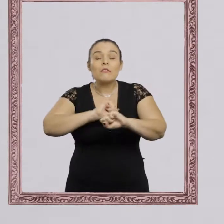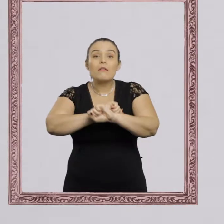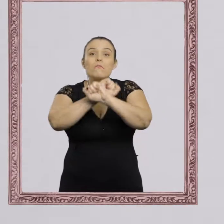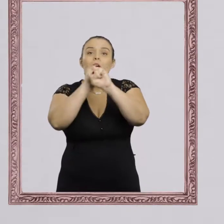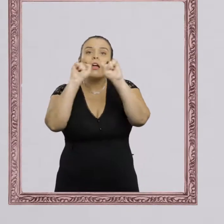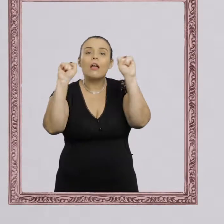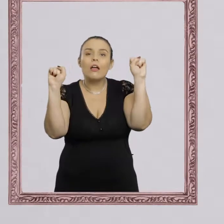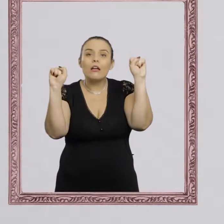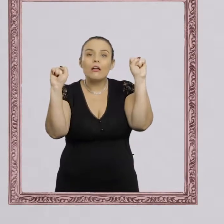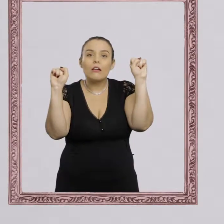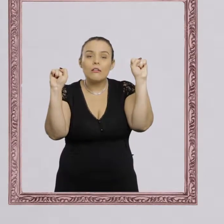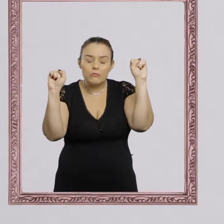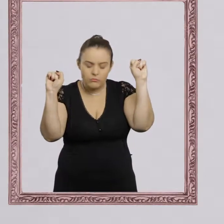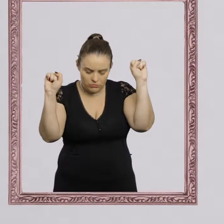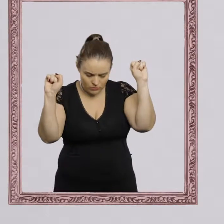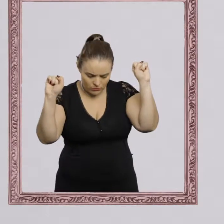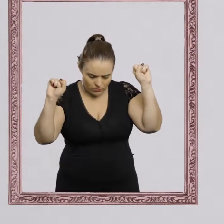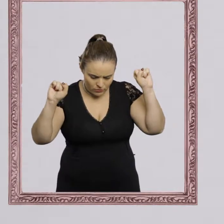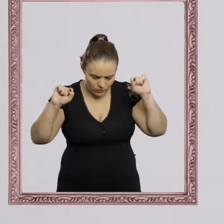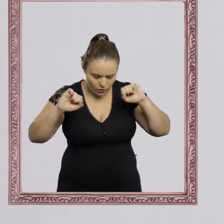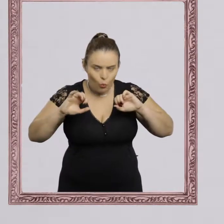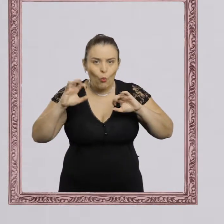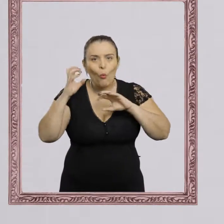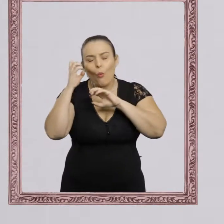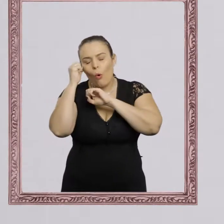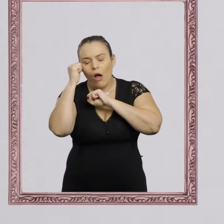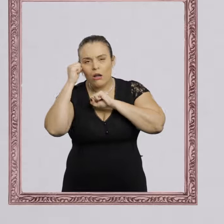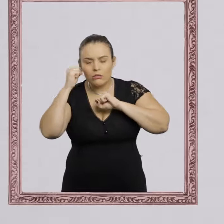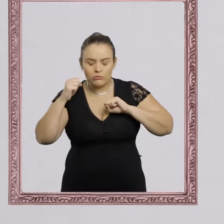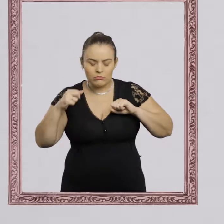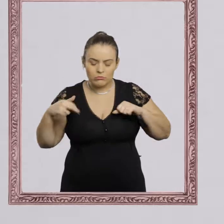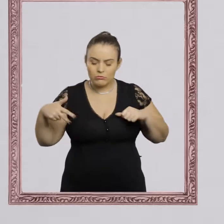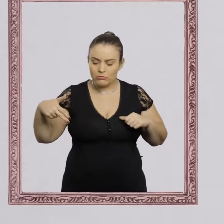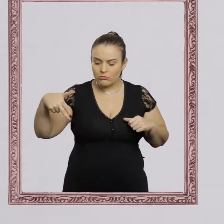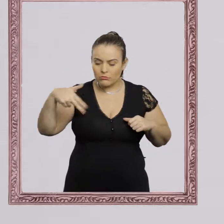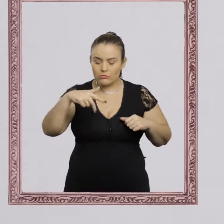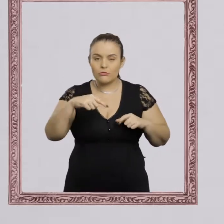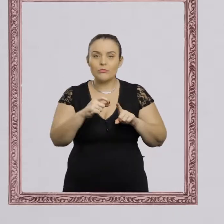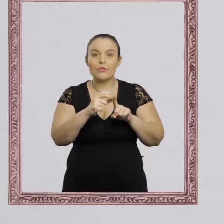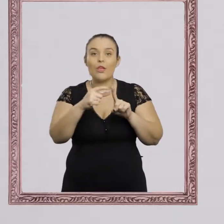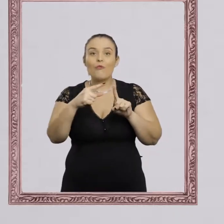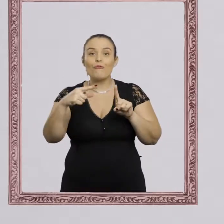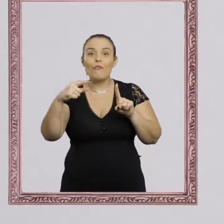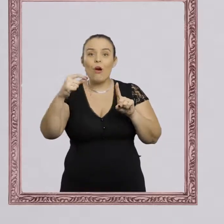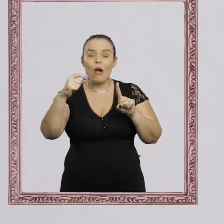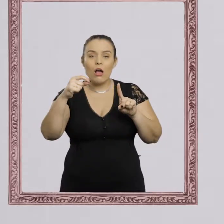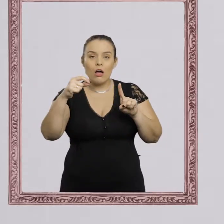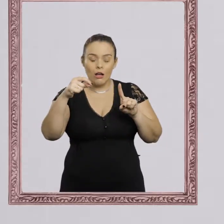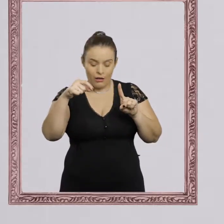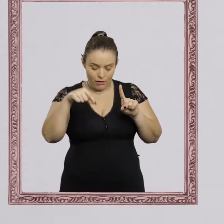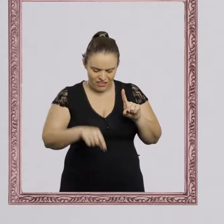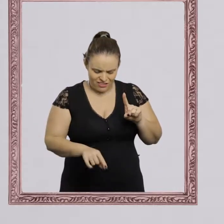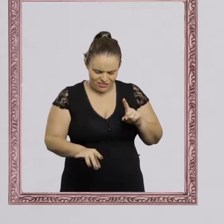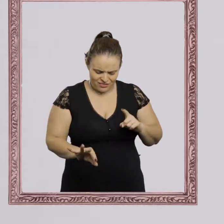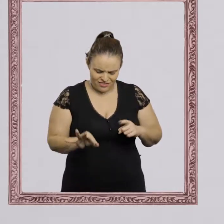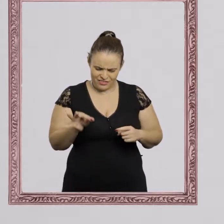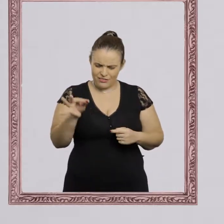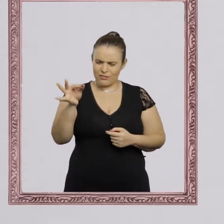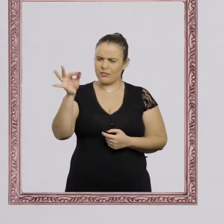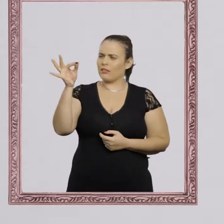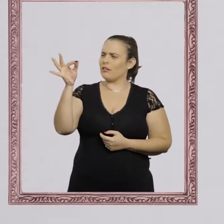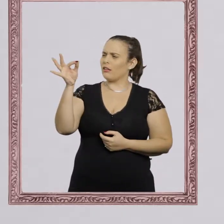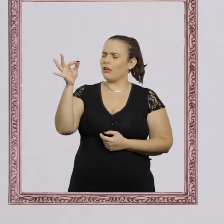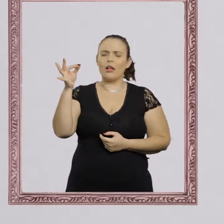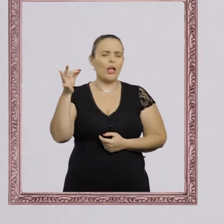foram encontradas folhas de árvore no quarto das crianças. As folhas não estavam lá na noite anterior. Wendy disse